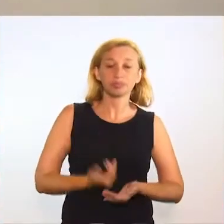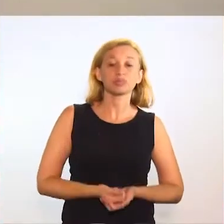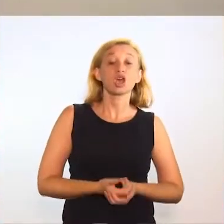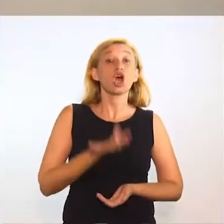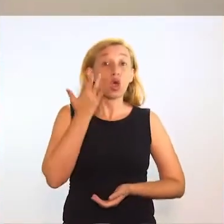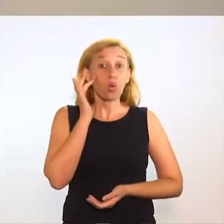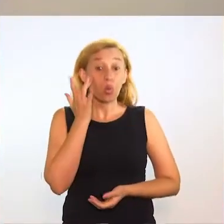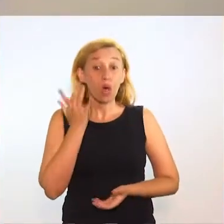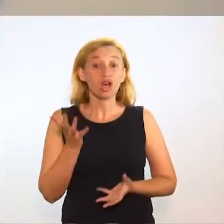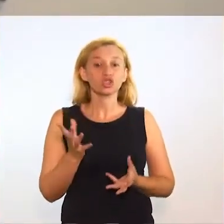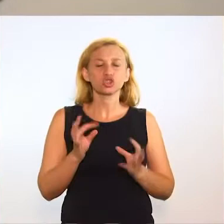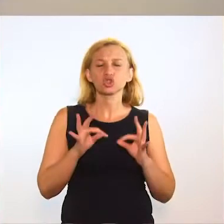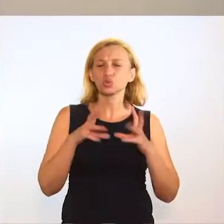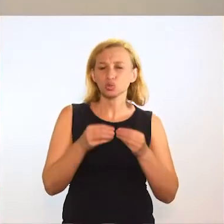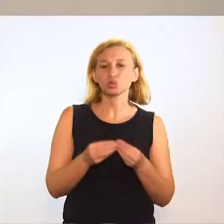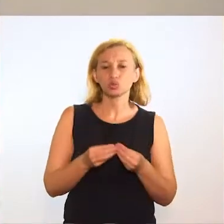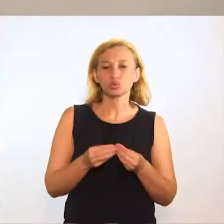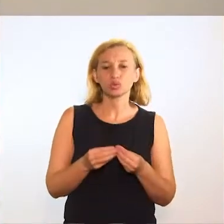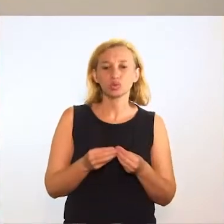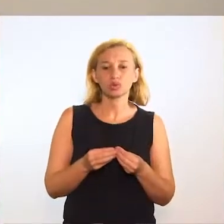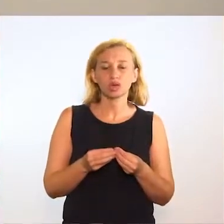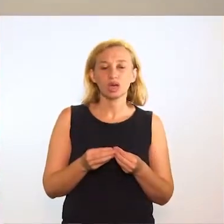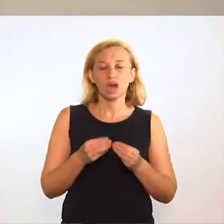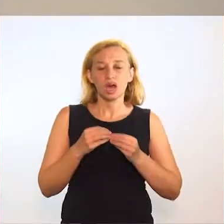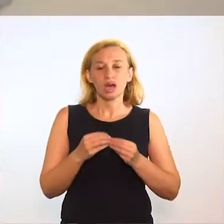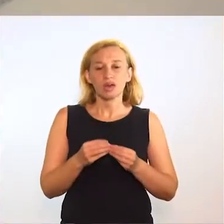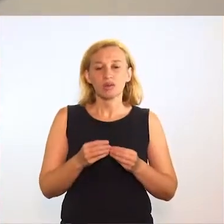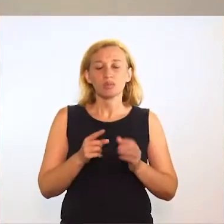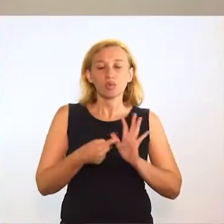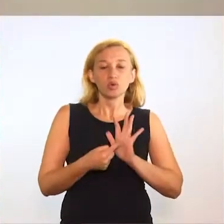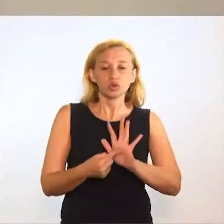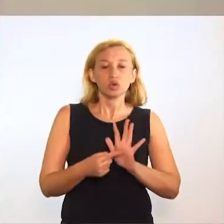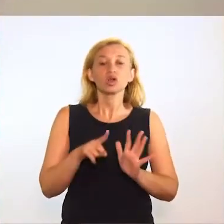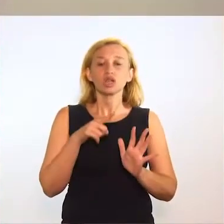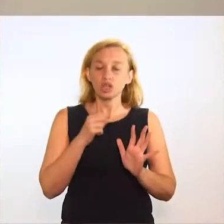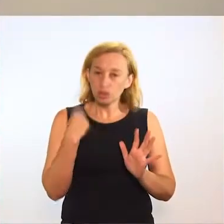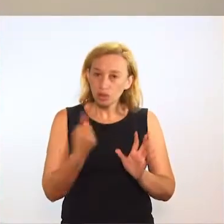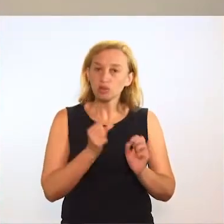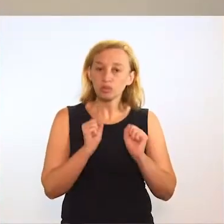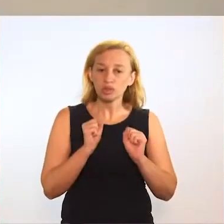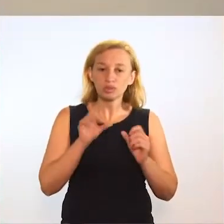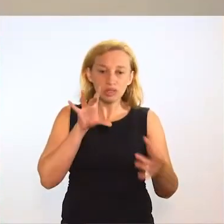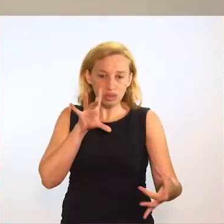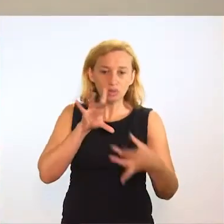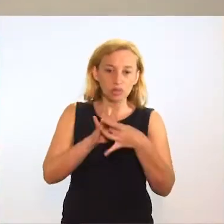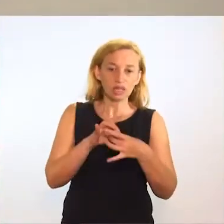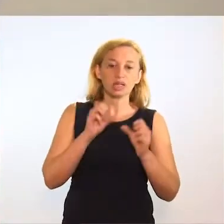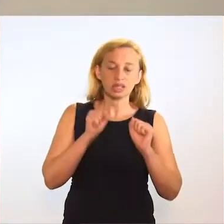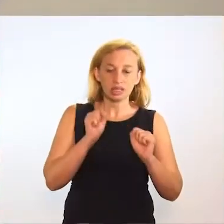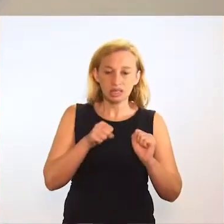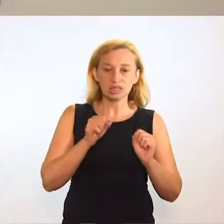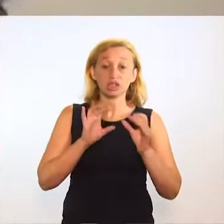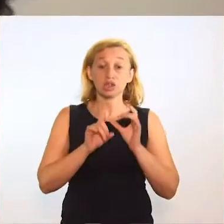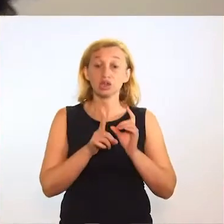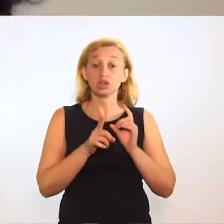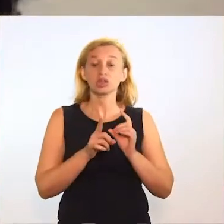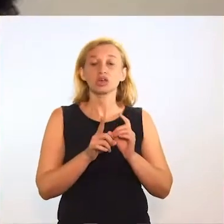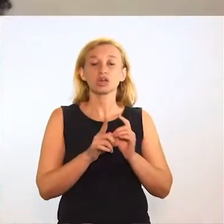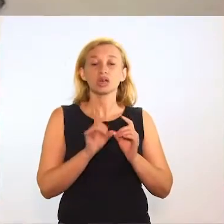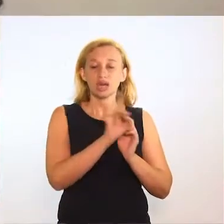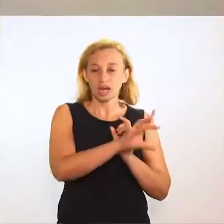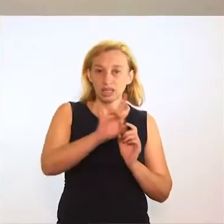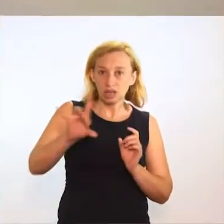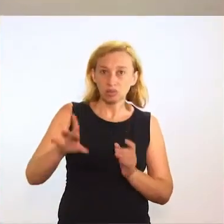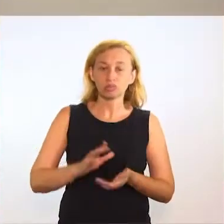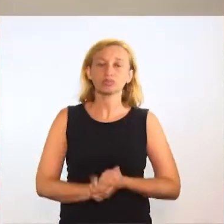importante, né? Então, eu acho que esse meio todo vem para demonstrar que a gente tem como se comunicar, às vezes tem que entender bem o que